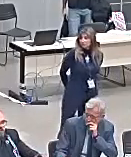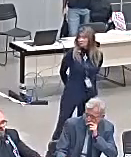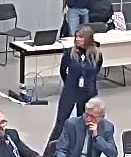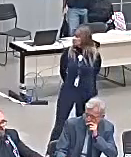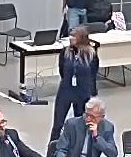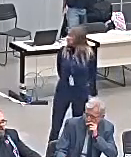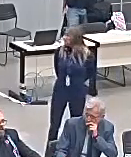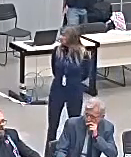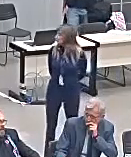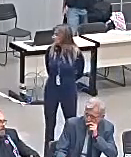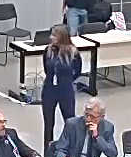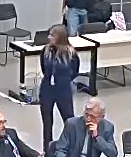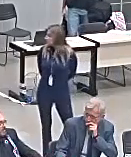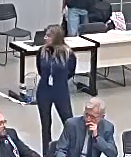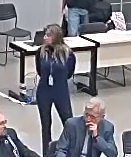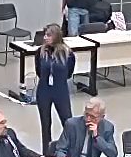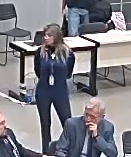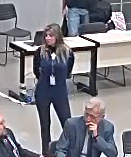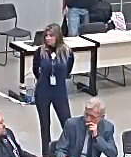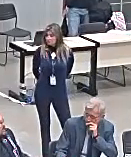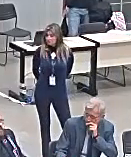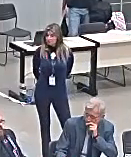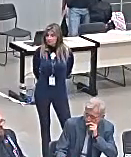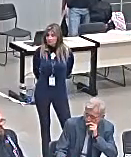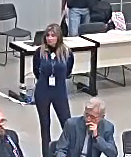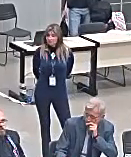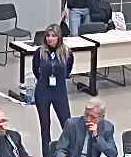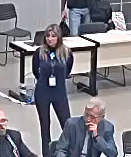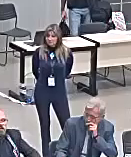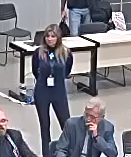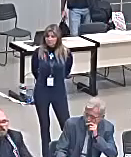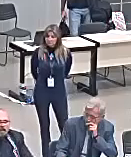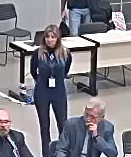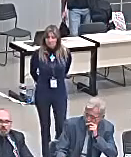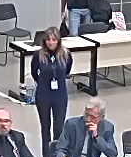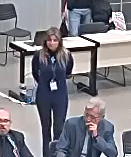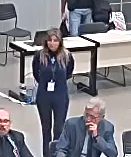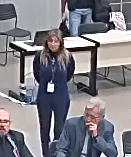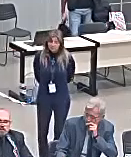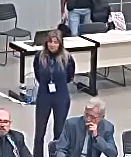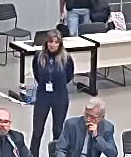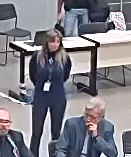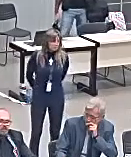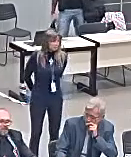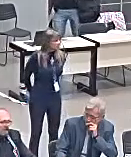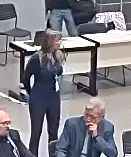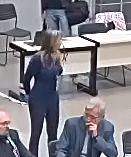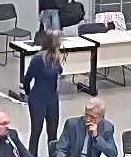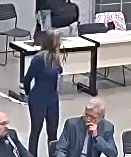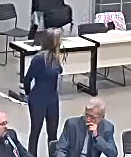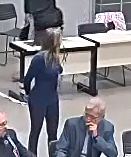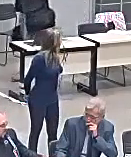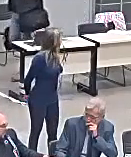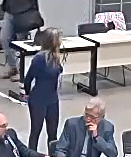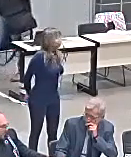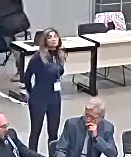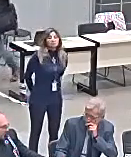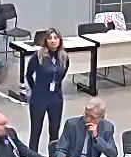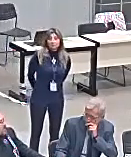de deficiência discutindo e debatendo Inclusive a possibilidade de voltamos